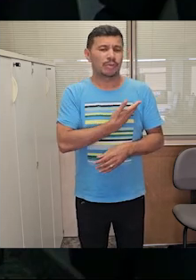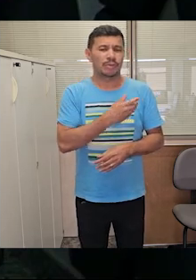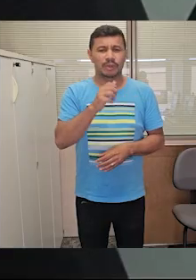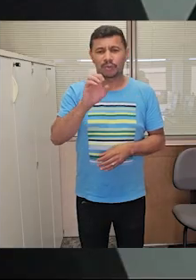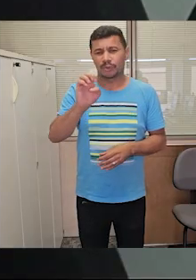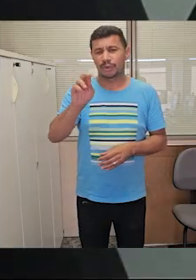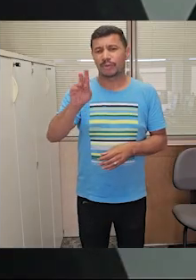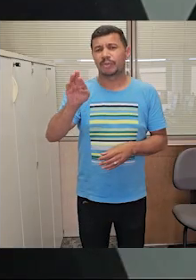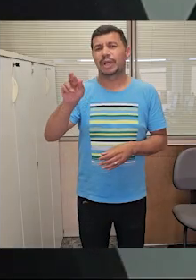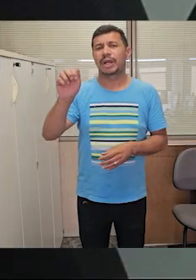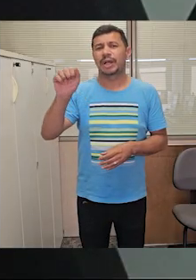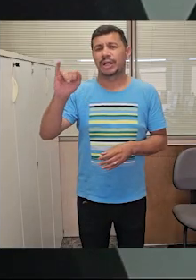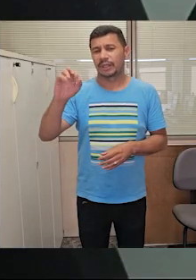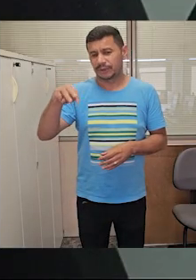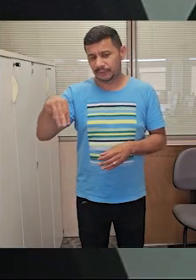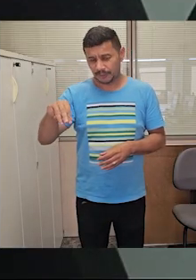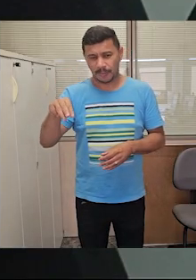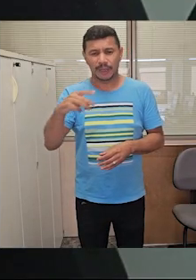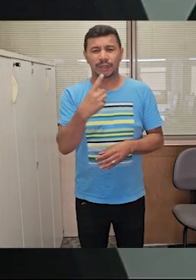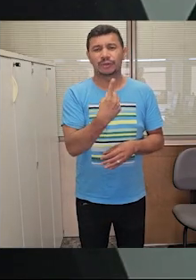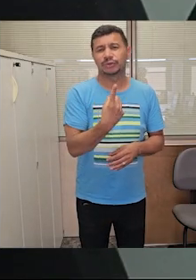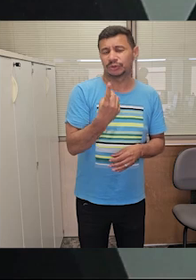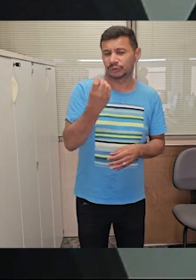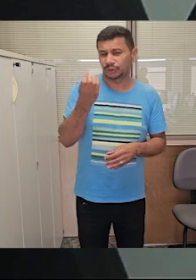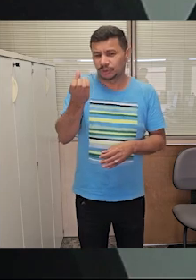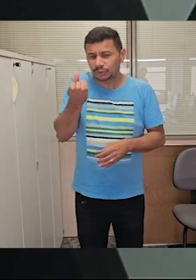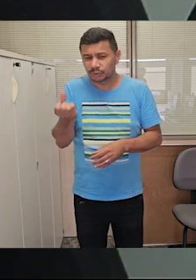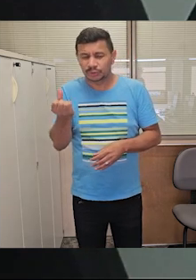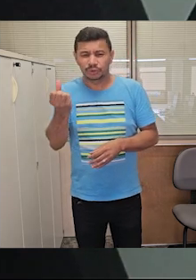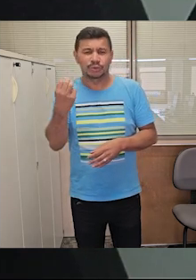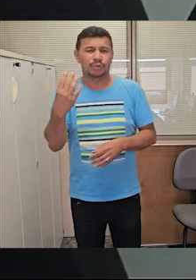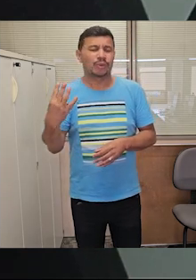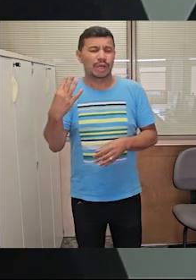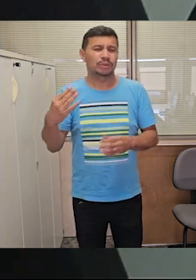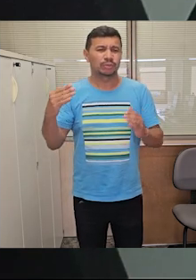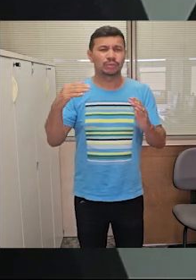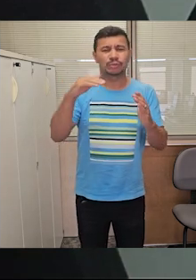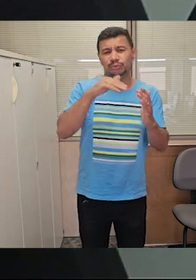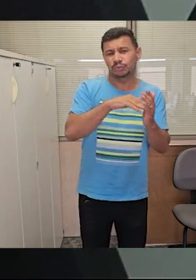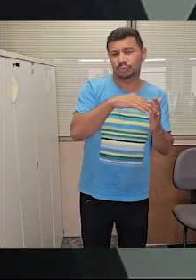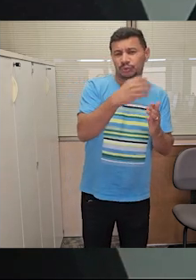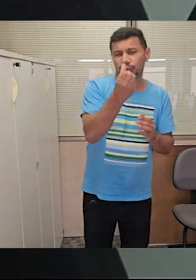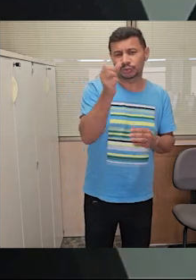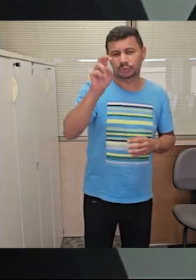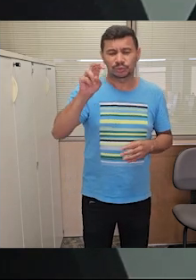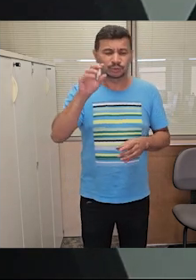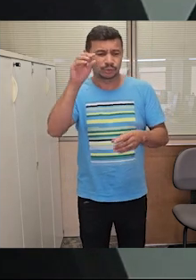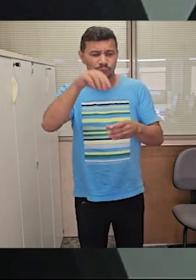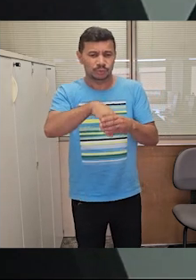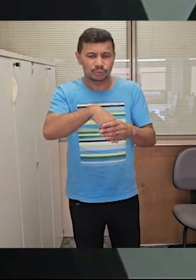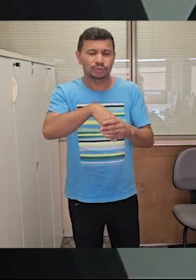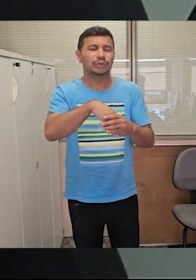a intervenção foi em 64. Em 65 teve eleições, que o